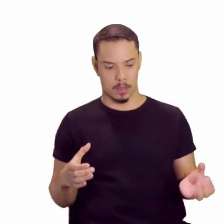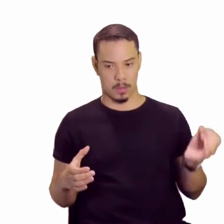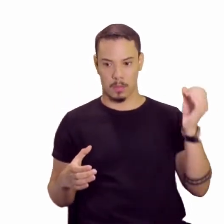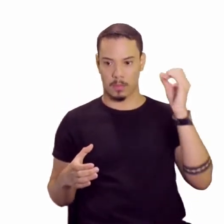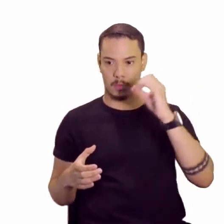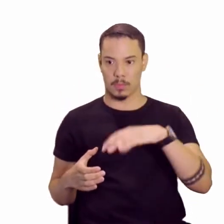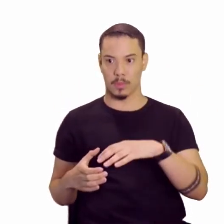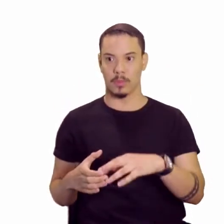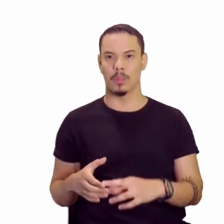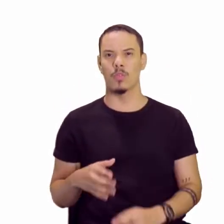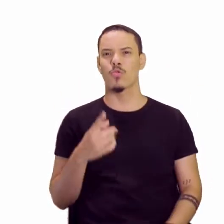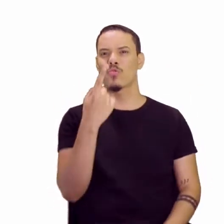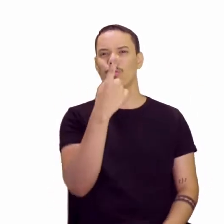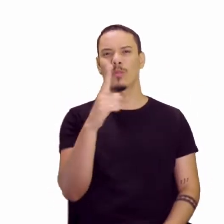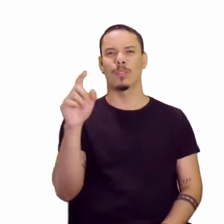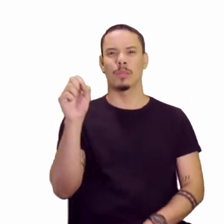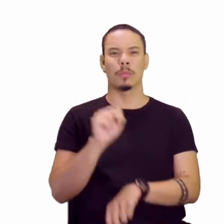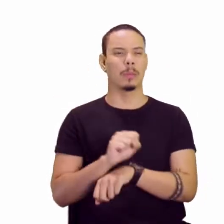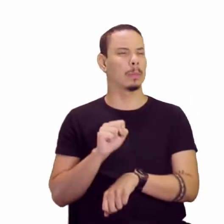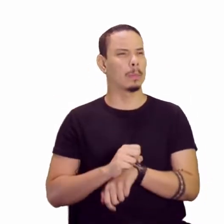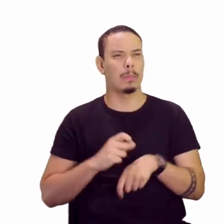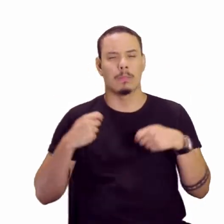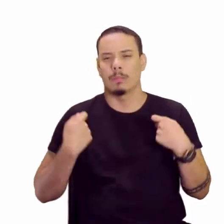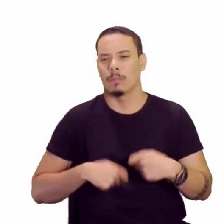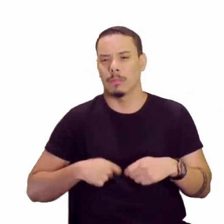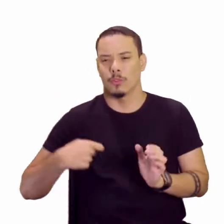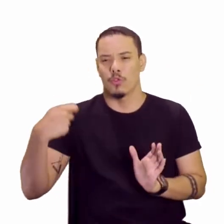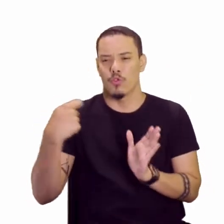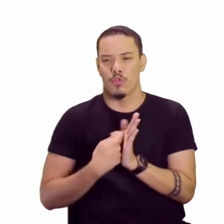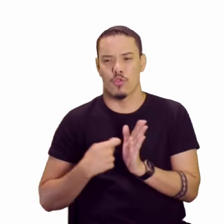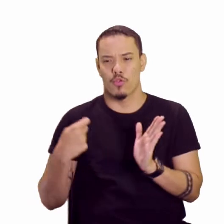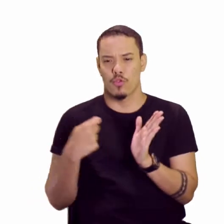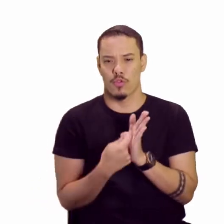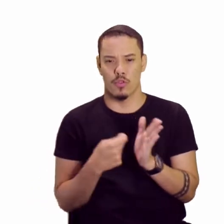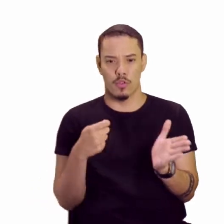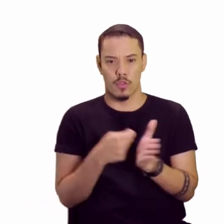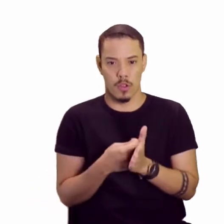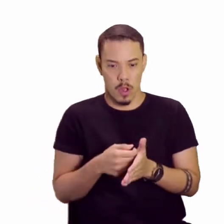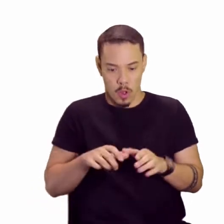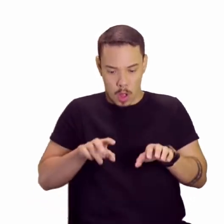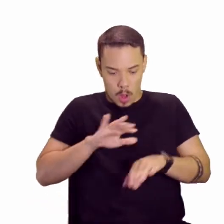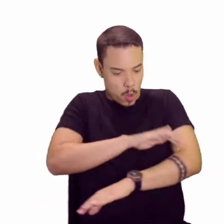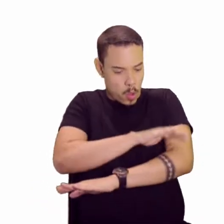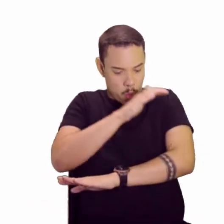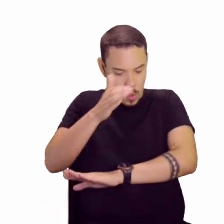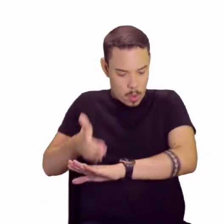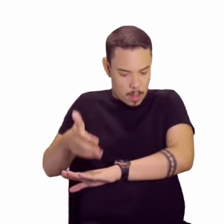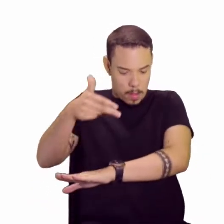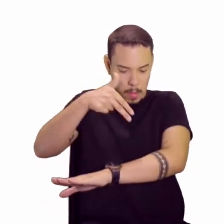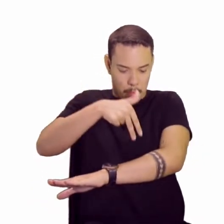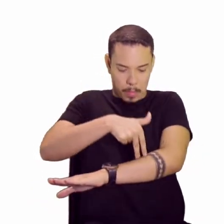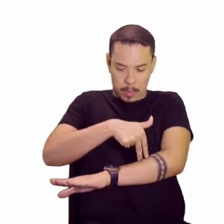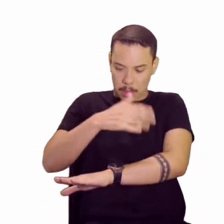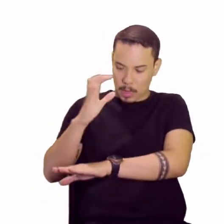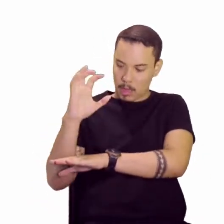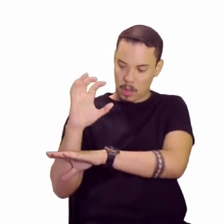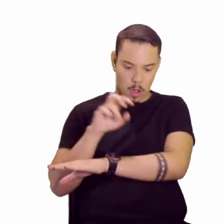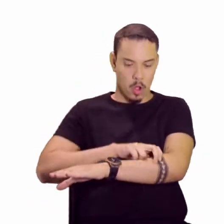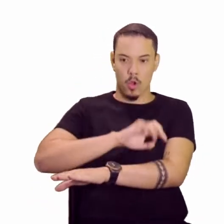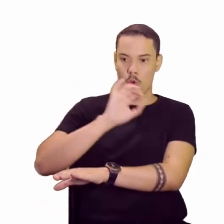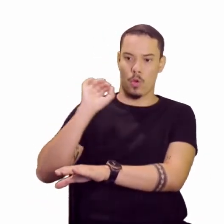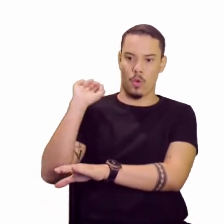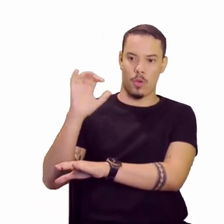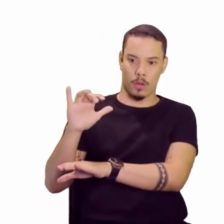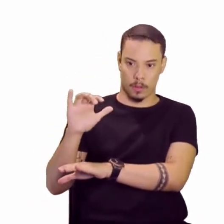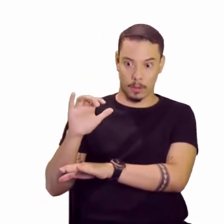desce o último segundo do jogo, o cara tem que acertar a Do cesta. meio da quadra, Do meio fazer... da quadra. O que ele vai fazer? Um lançamento,